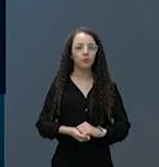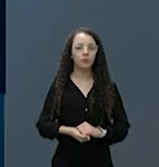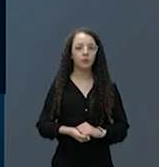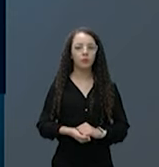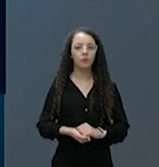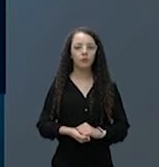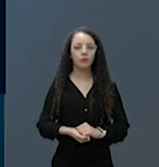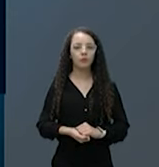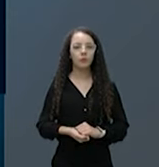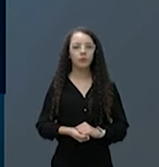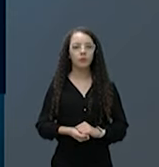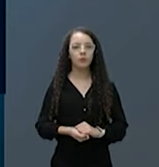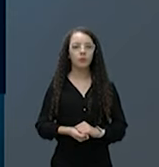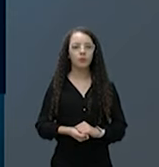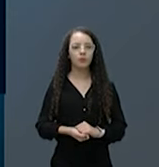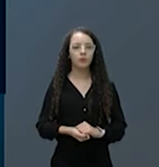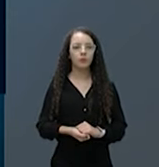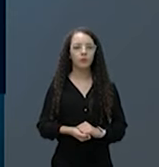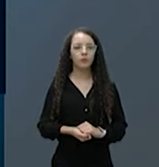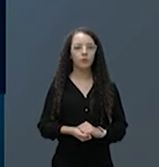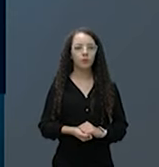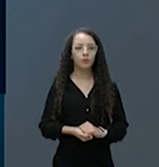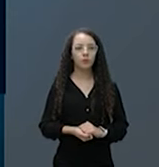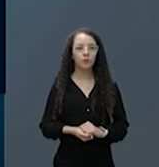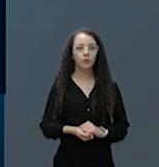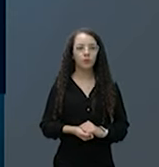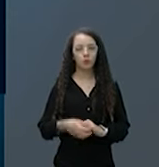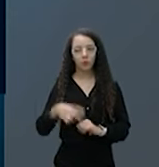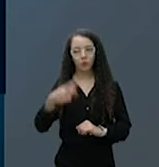O número, de Vossa Excelência, é o número 18.